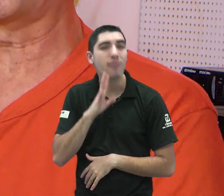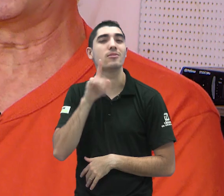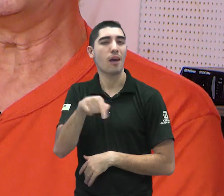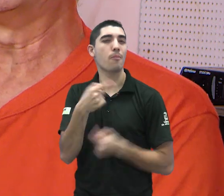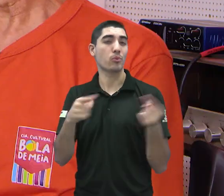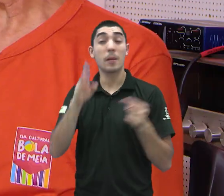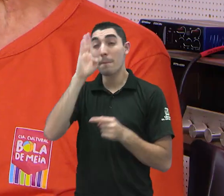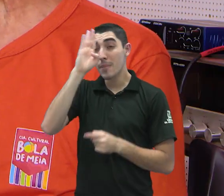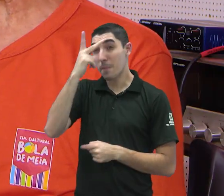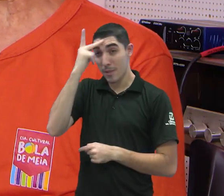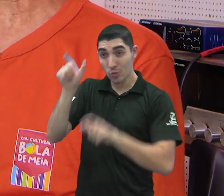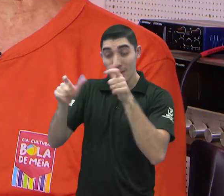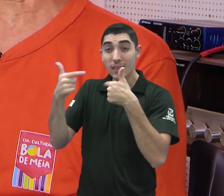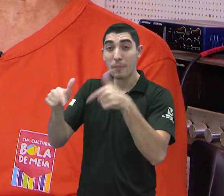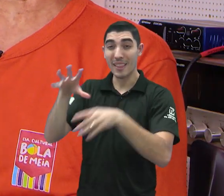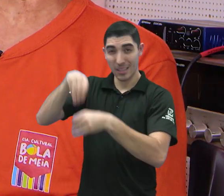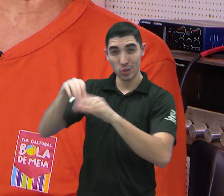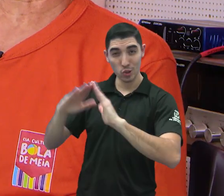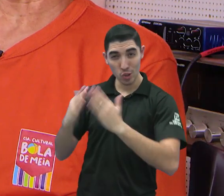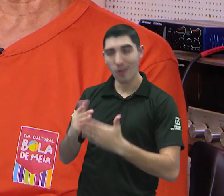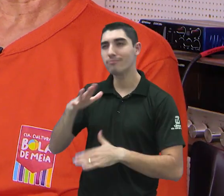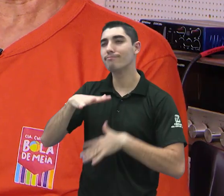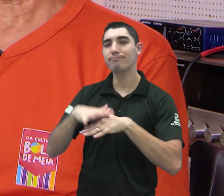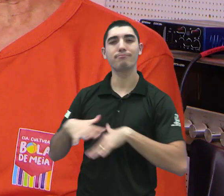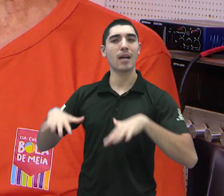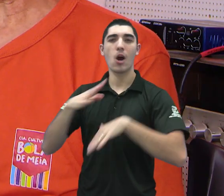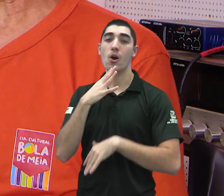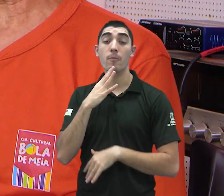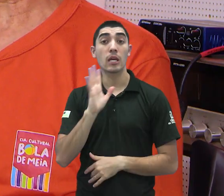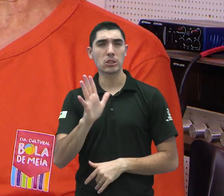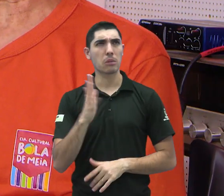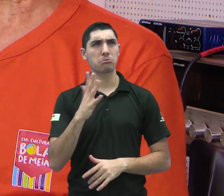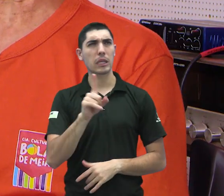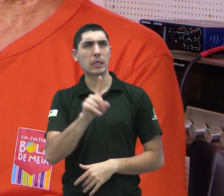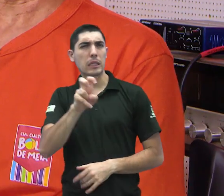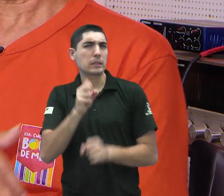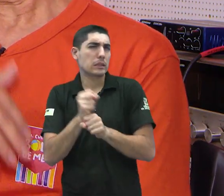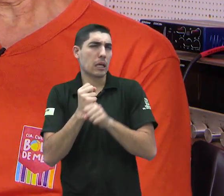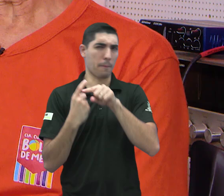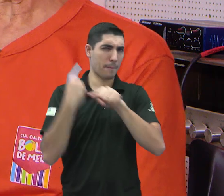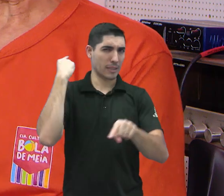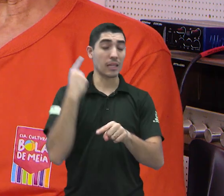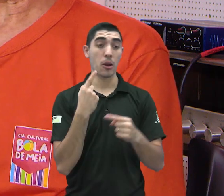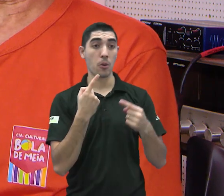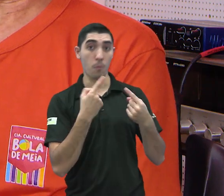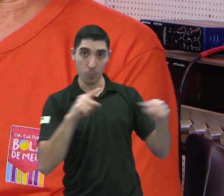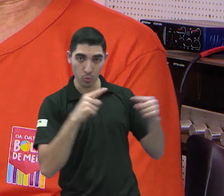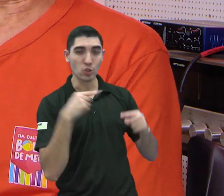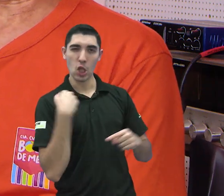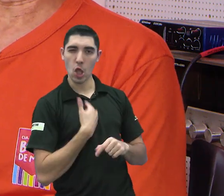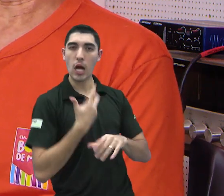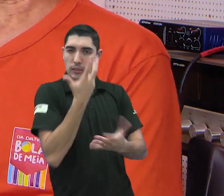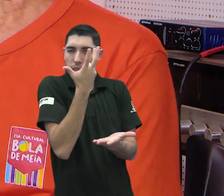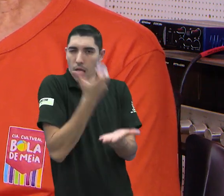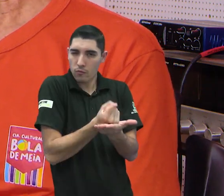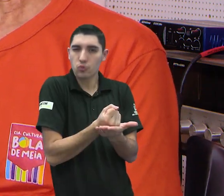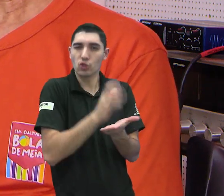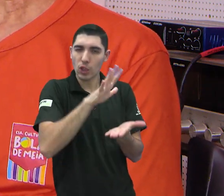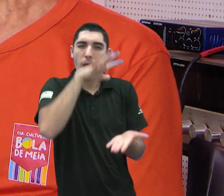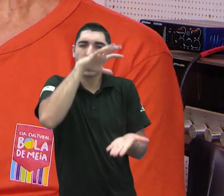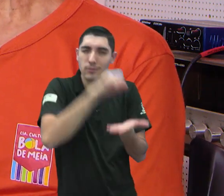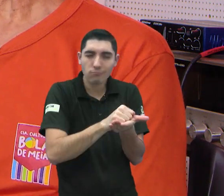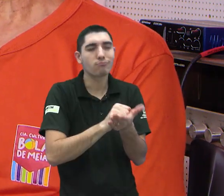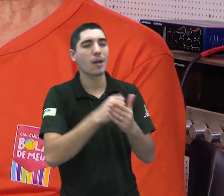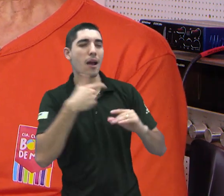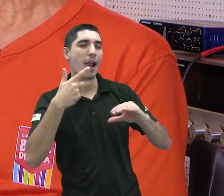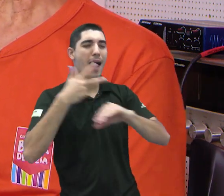com escola. Um dos vídeos nossos que a gente gravou há quase 15 anos atrás, bombado no YouTube, né?